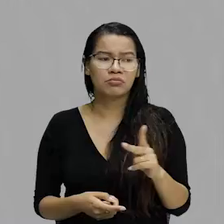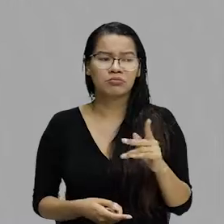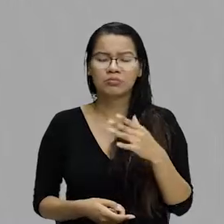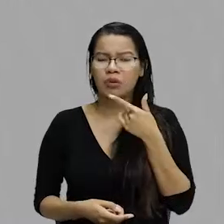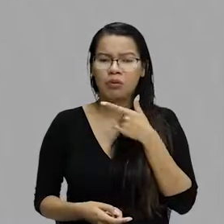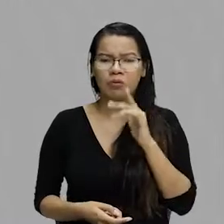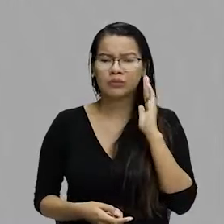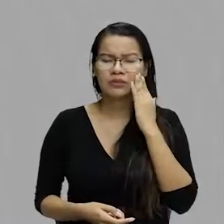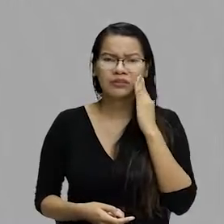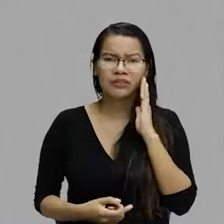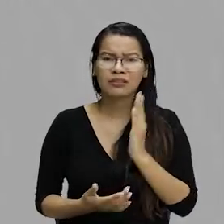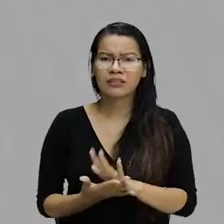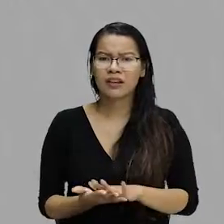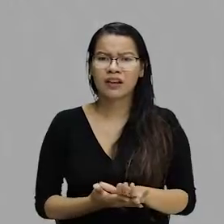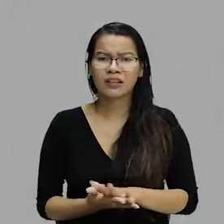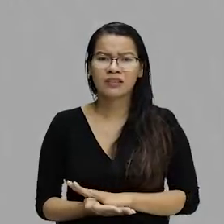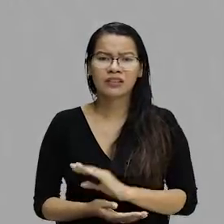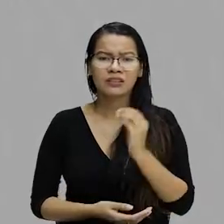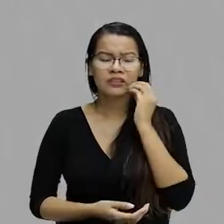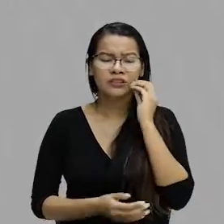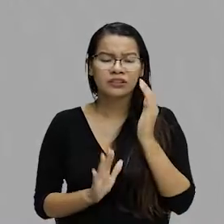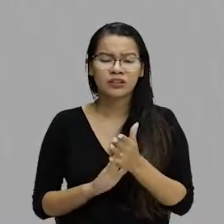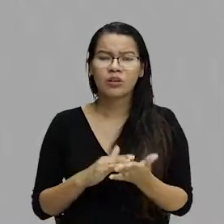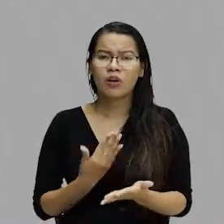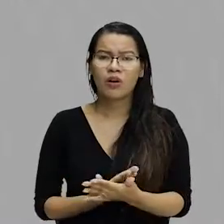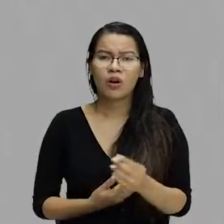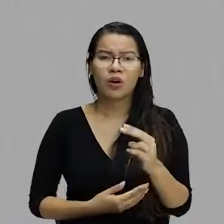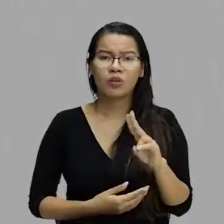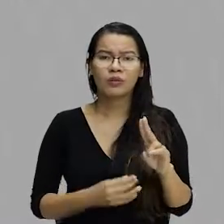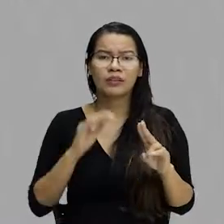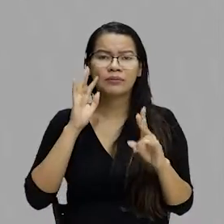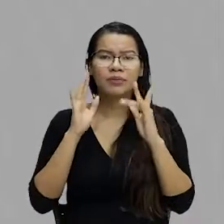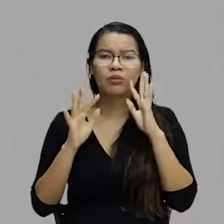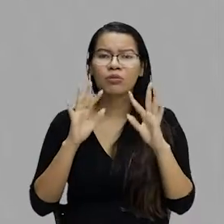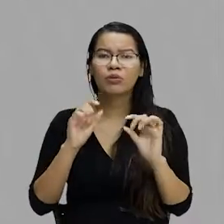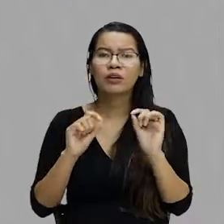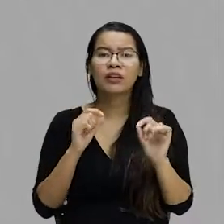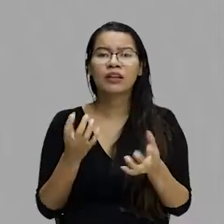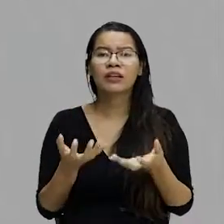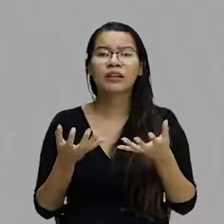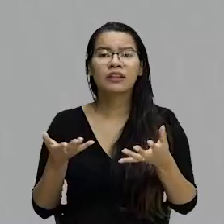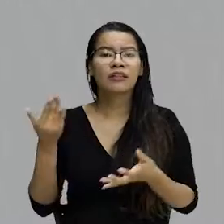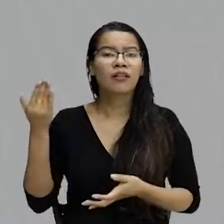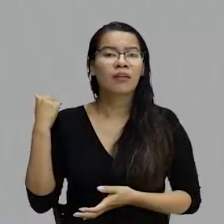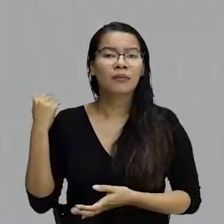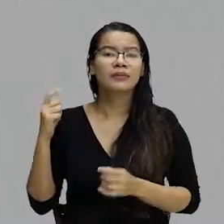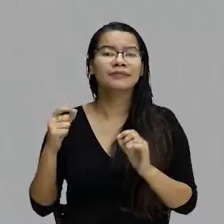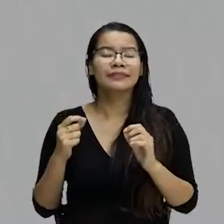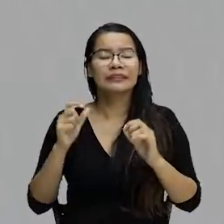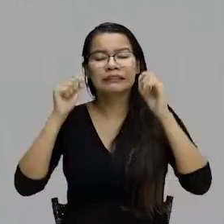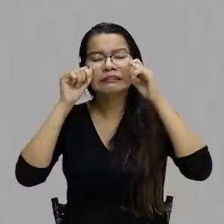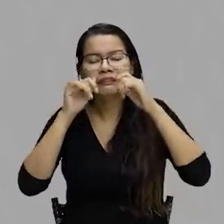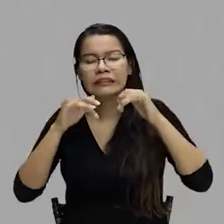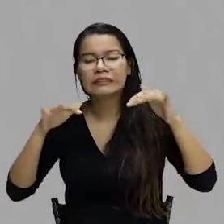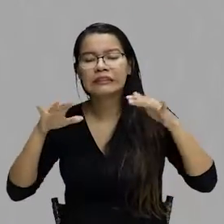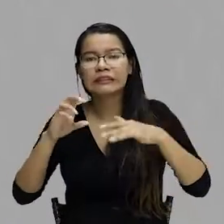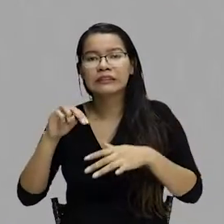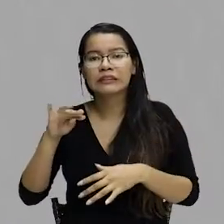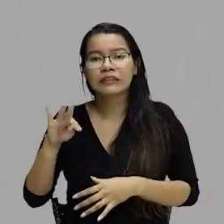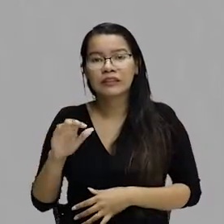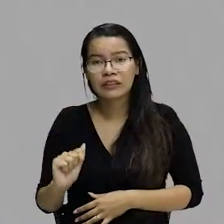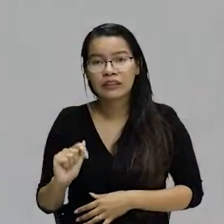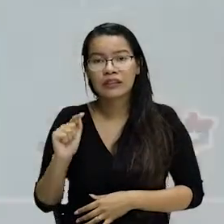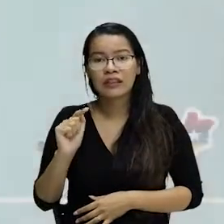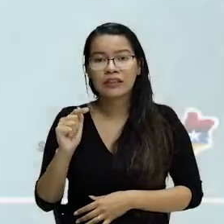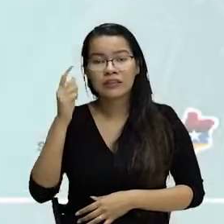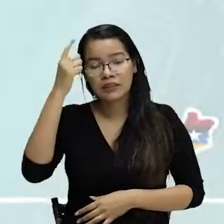Tente traduzir, tente imaginar o que ele queria naquela época. Tente dramatizar essa cena. Pois é essa a